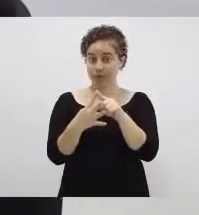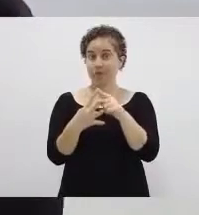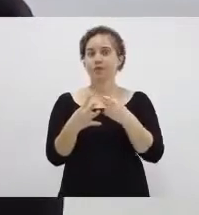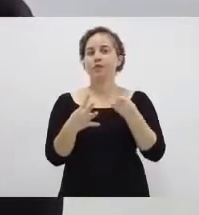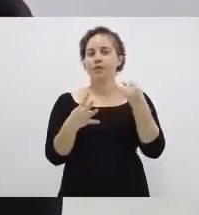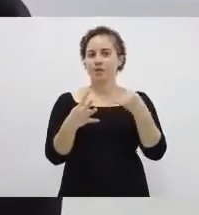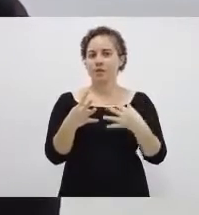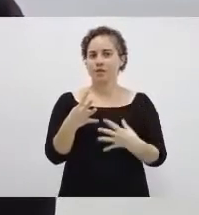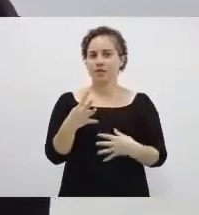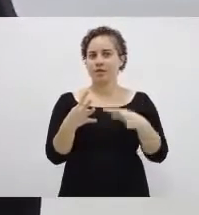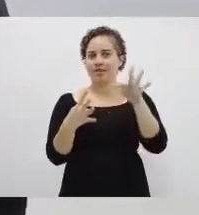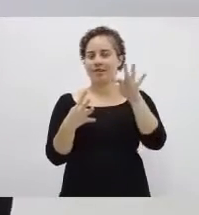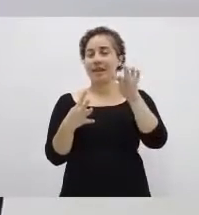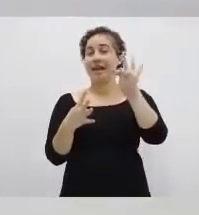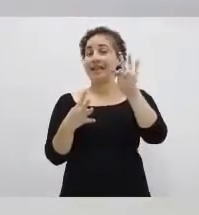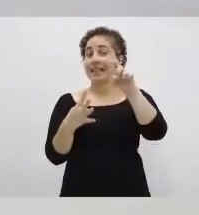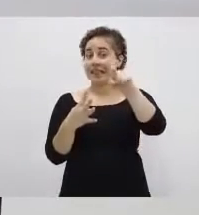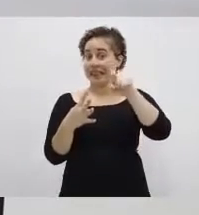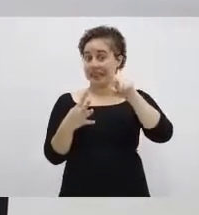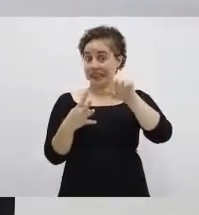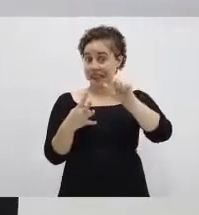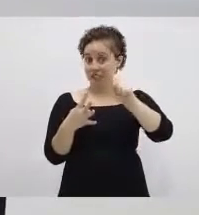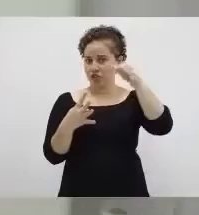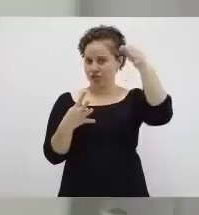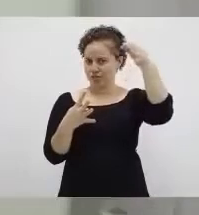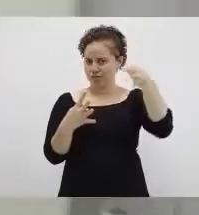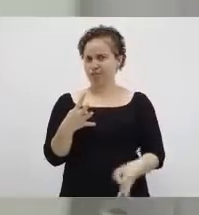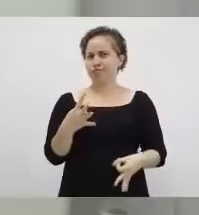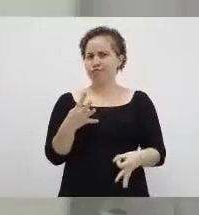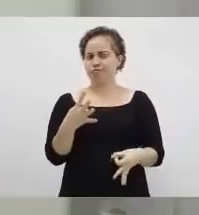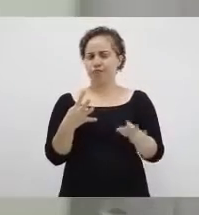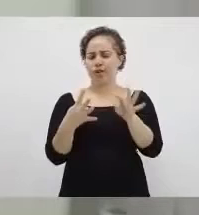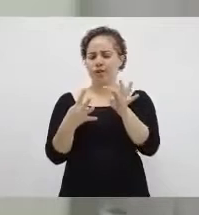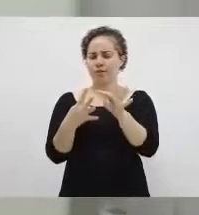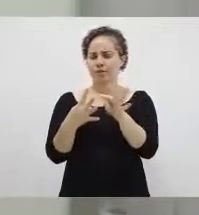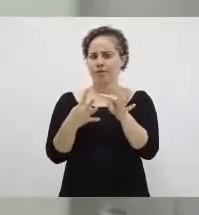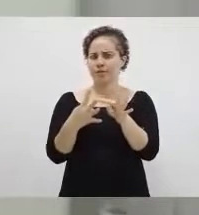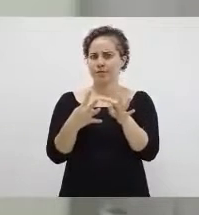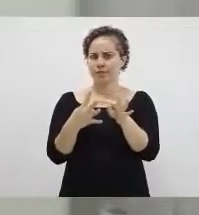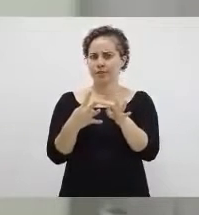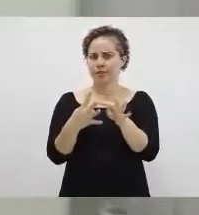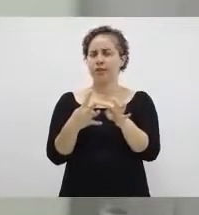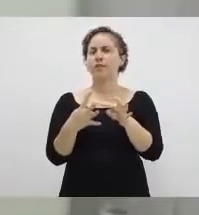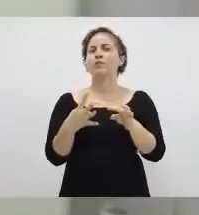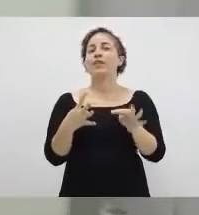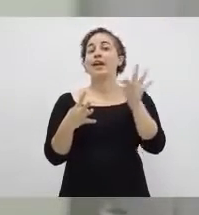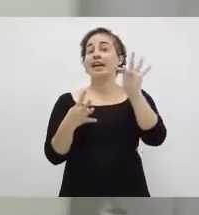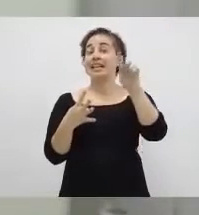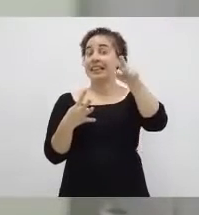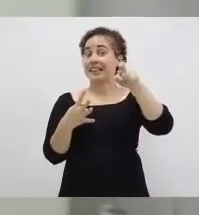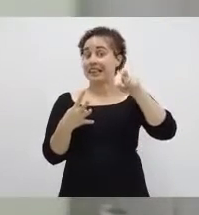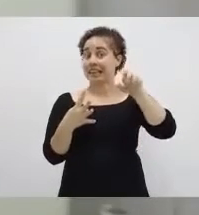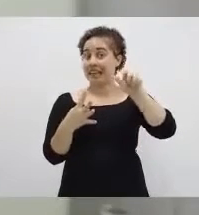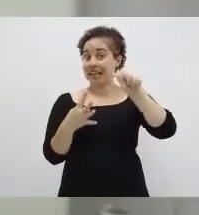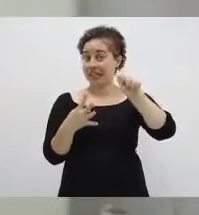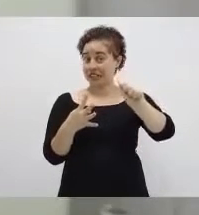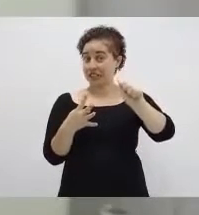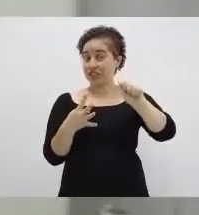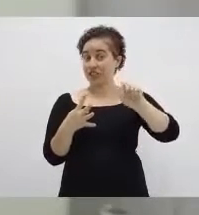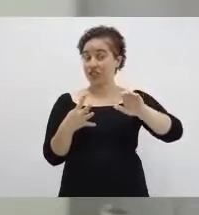quando eu falo em taxa de câmbio fixa. O segundo regime cambial é quando eu falo de taxa de